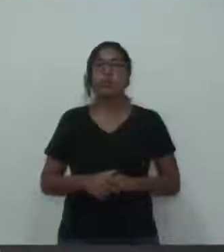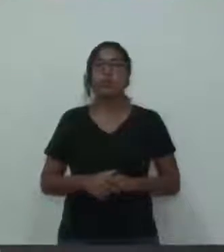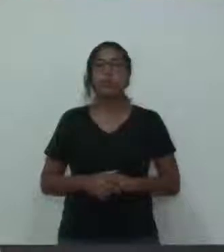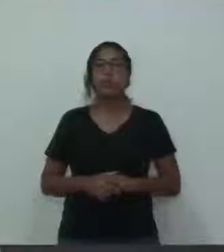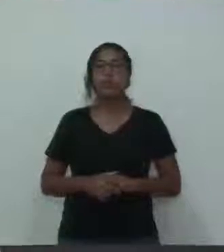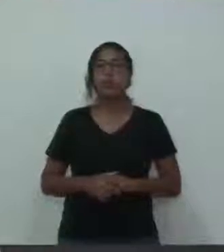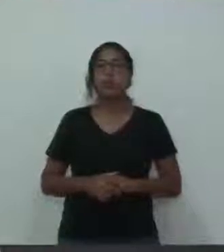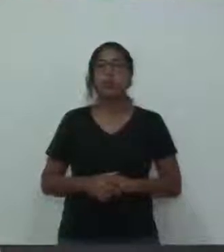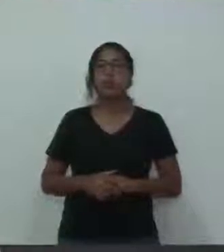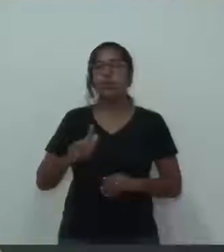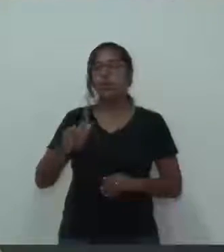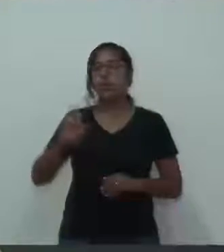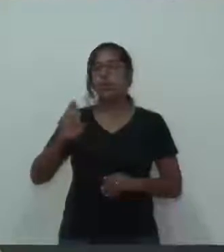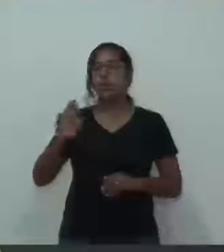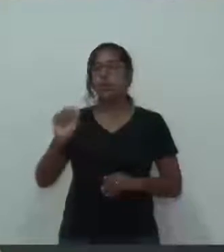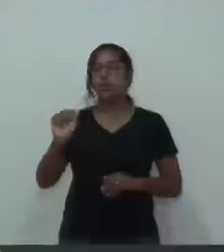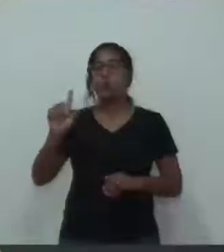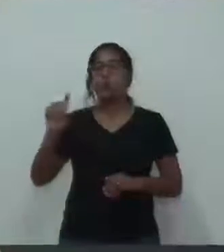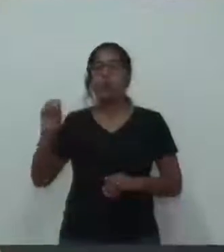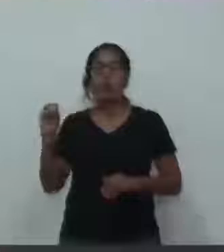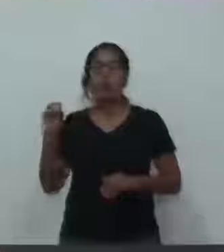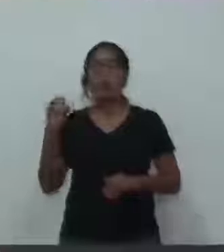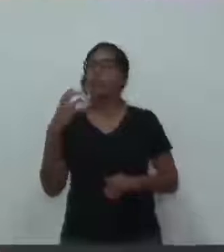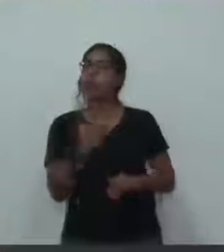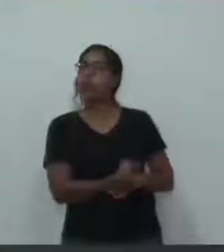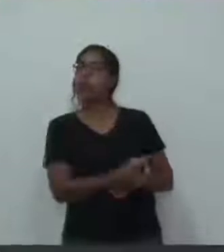Vereador Geraldinho Canguçu. Reprovo.